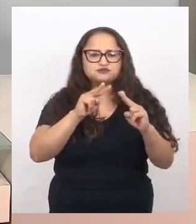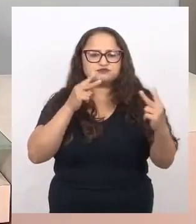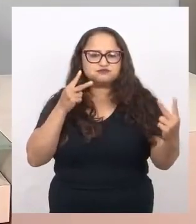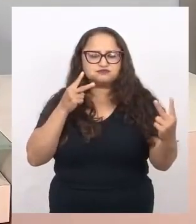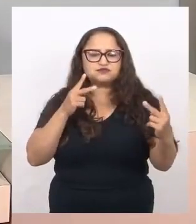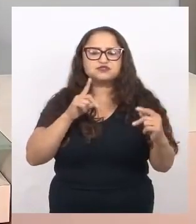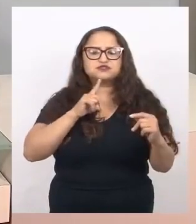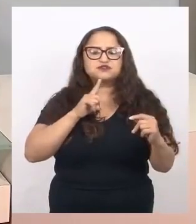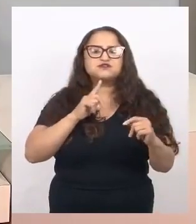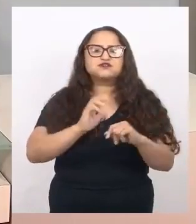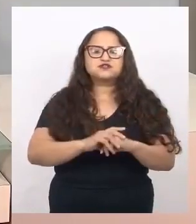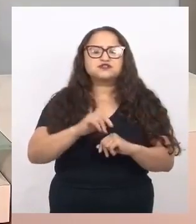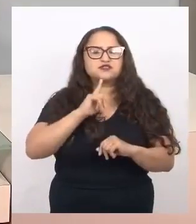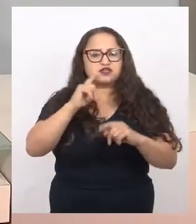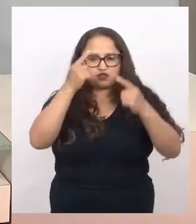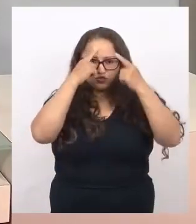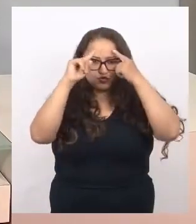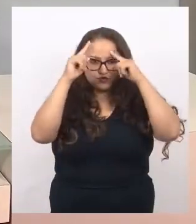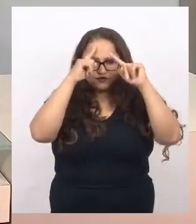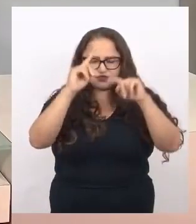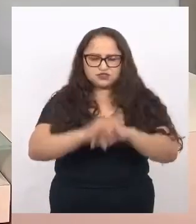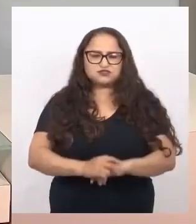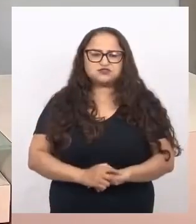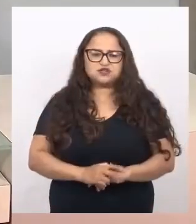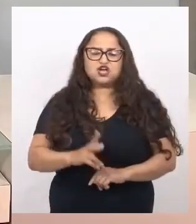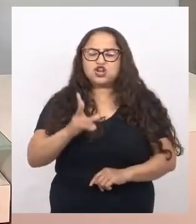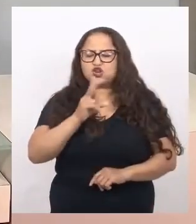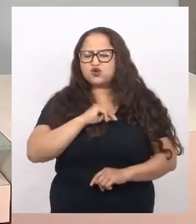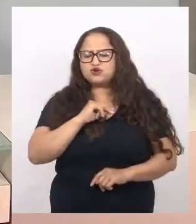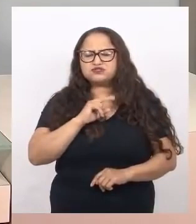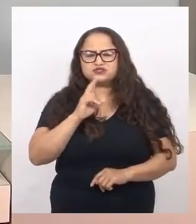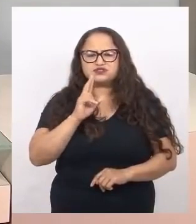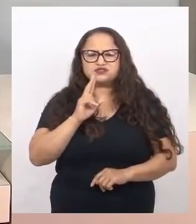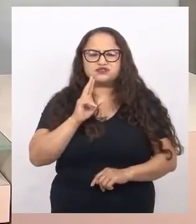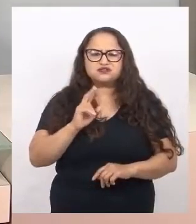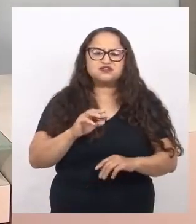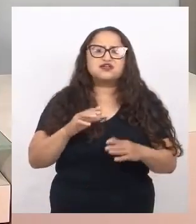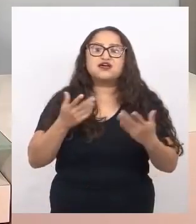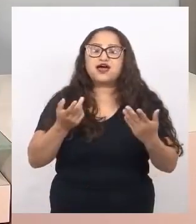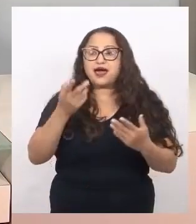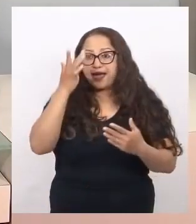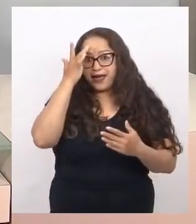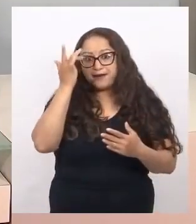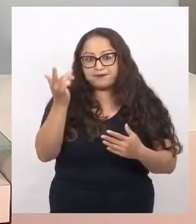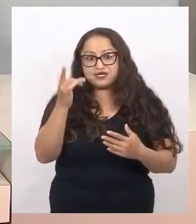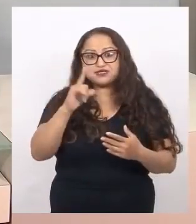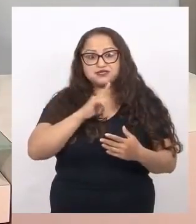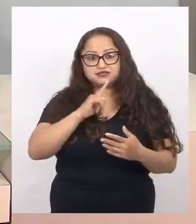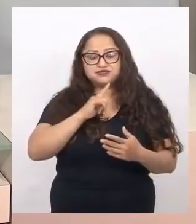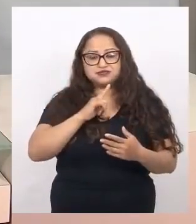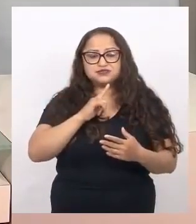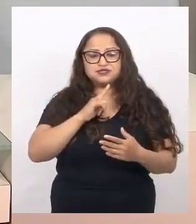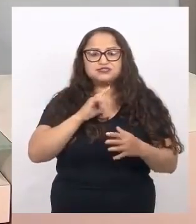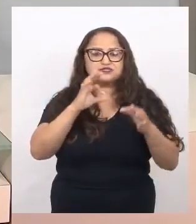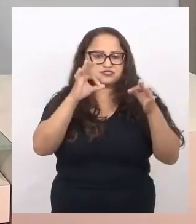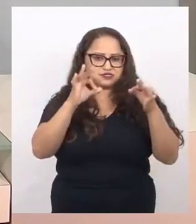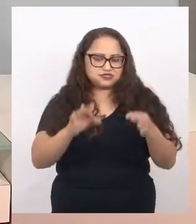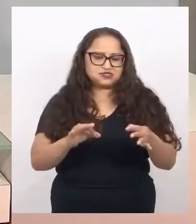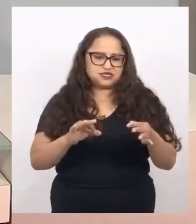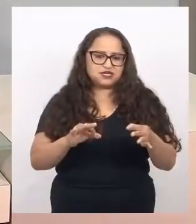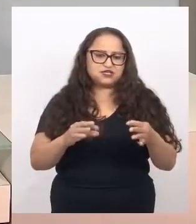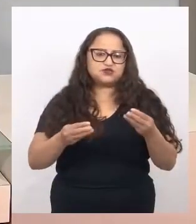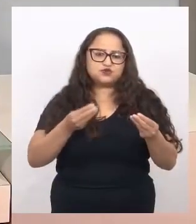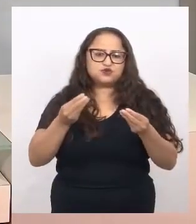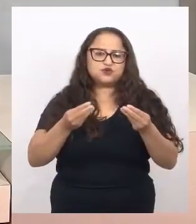falaram assim: poxa, nem sempre eu consigo contato. E a gente, inclusive amanhã, vai definir direitinho